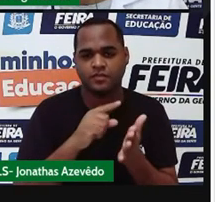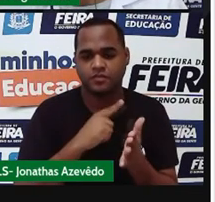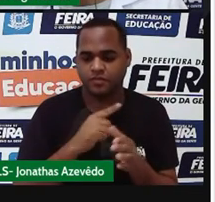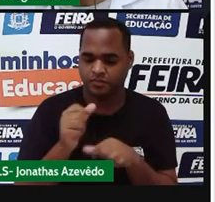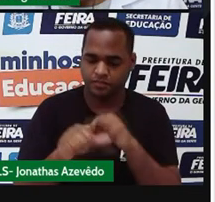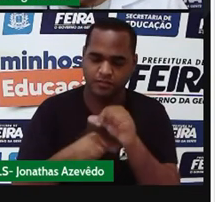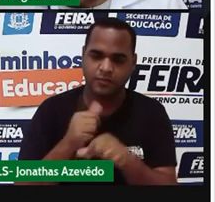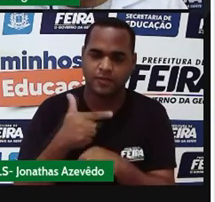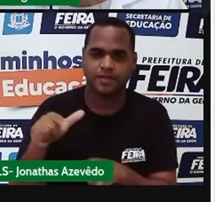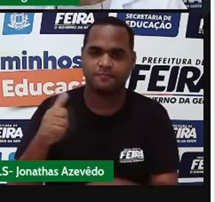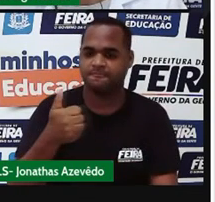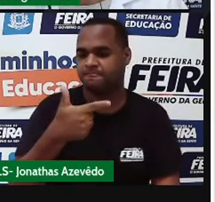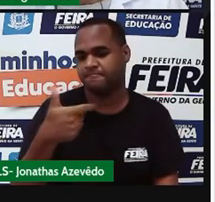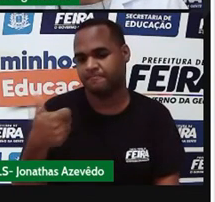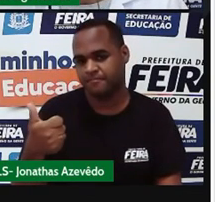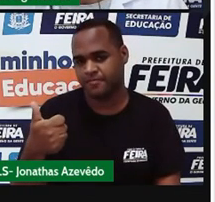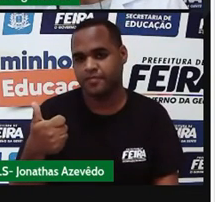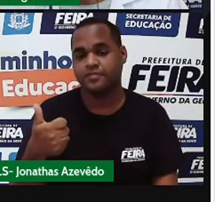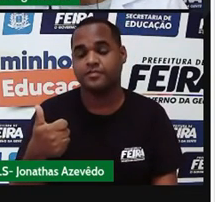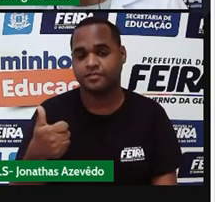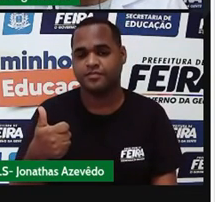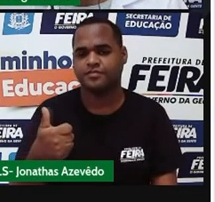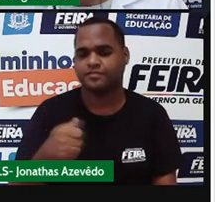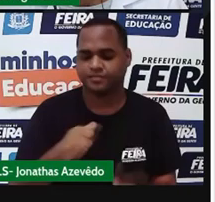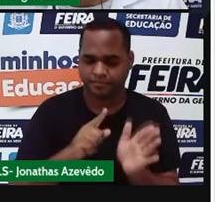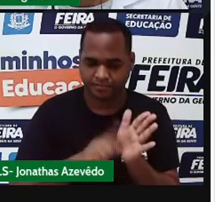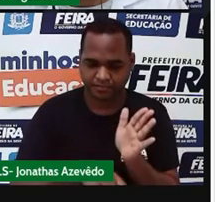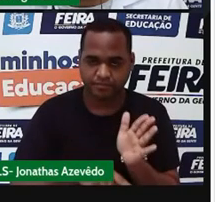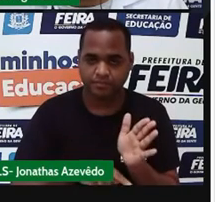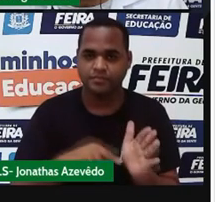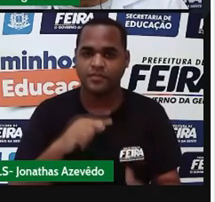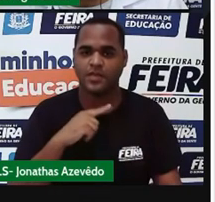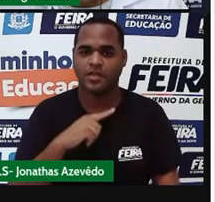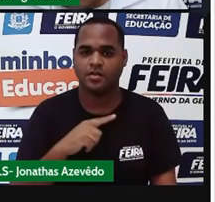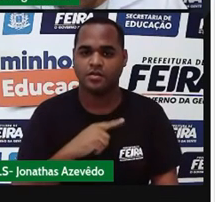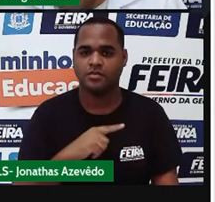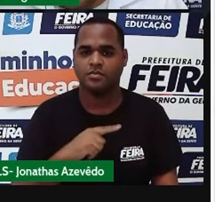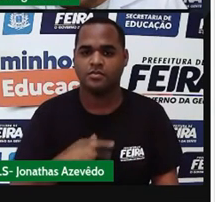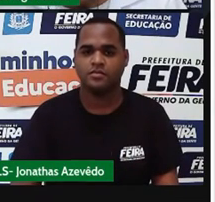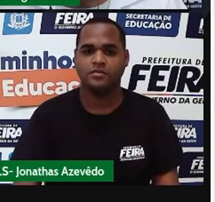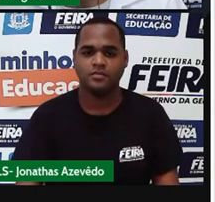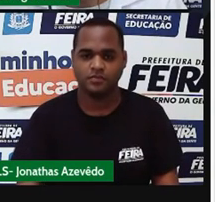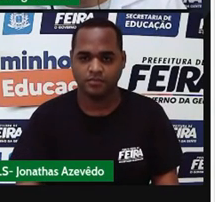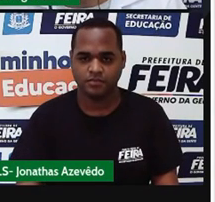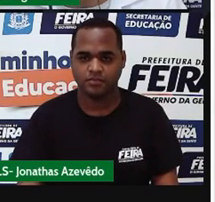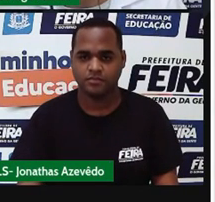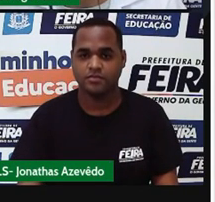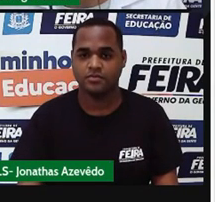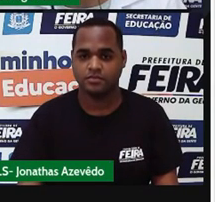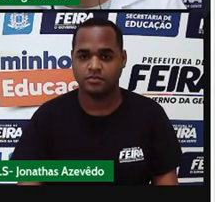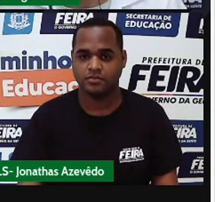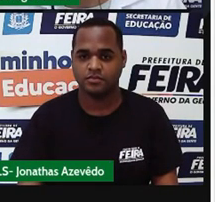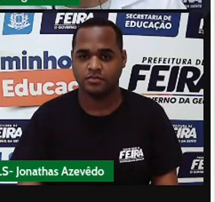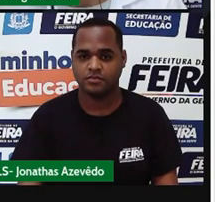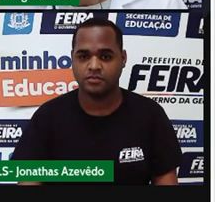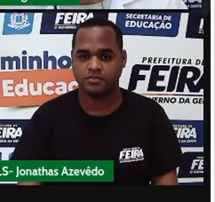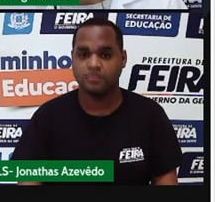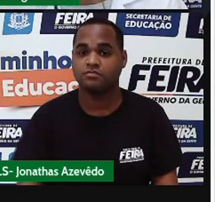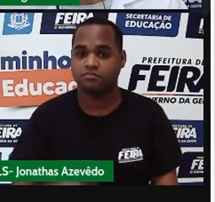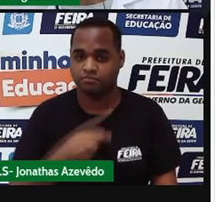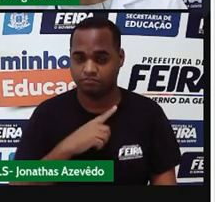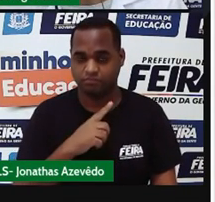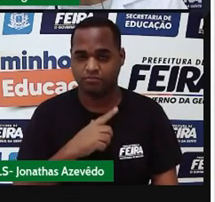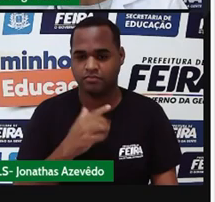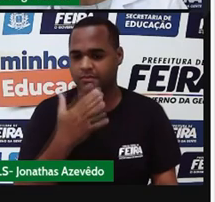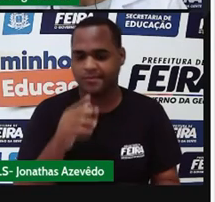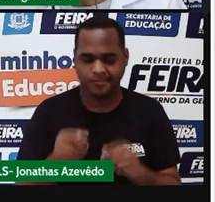virar 121 ou menos o número que aparece na frente da vírgula